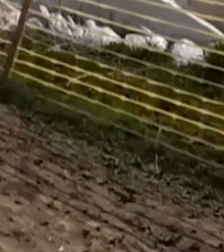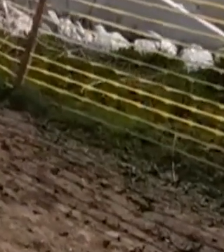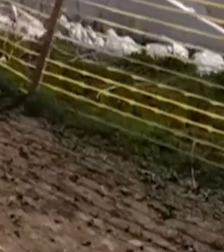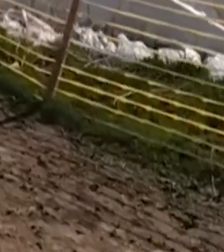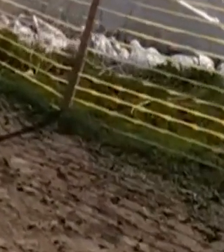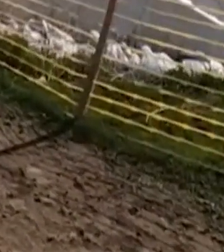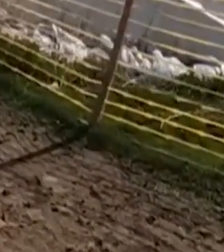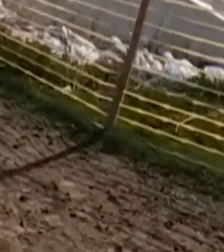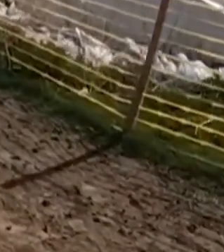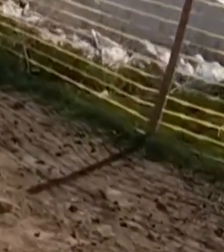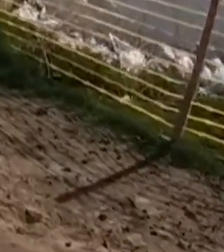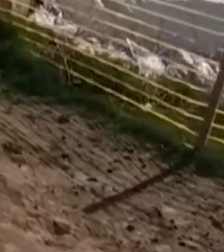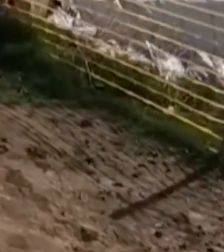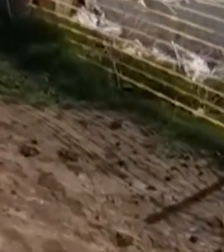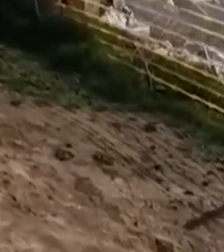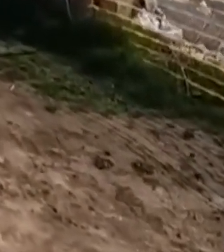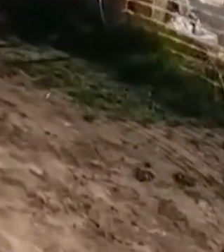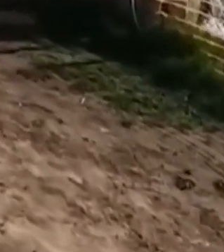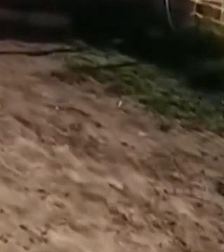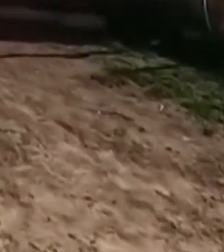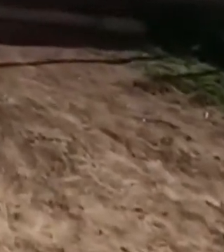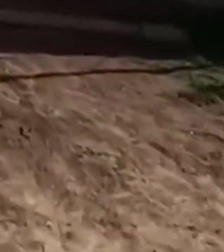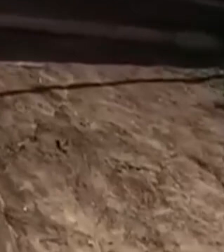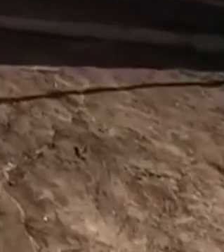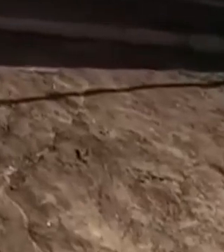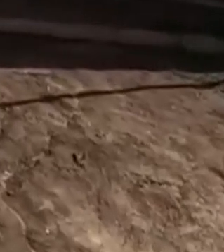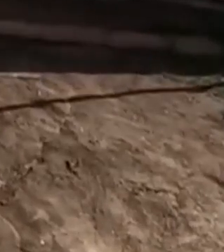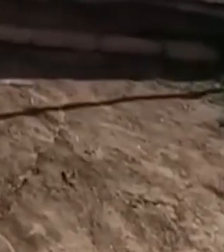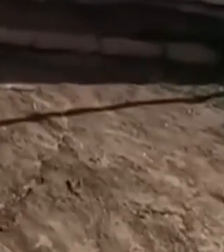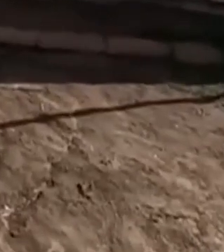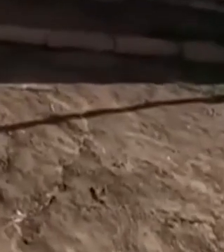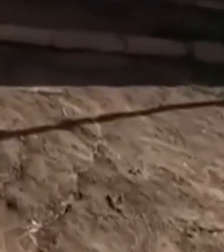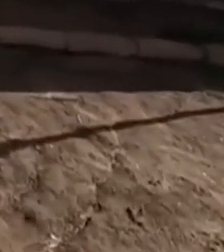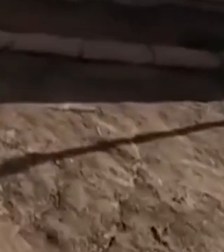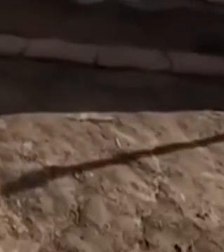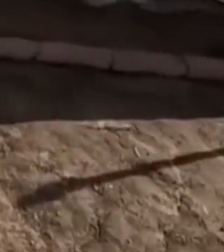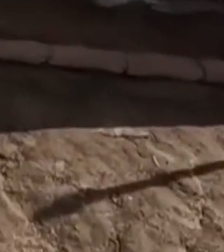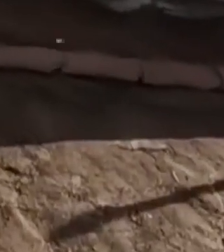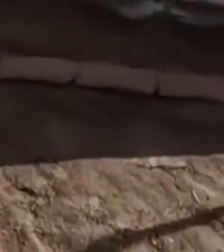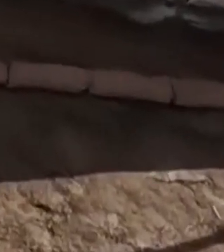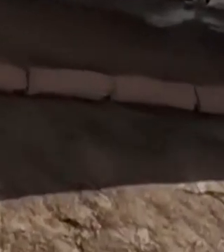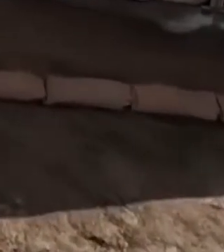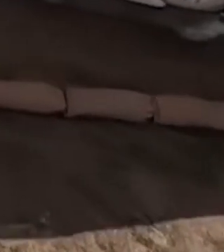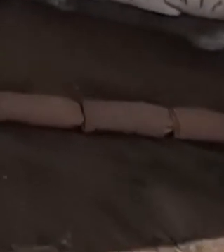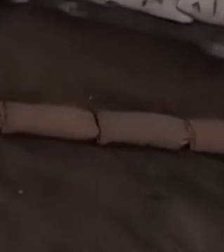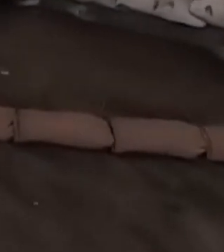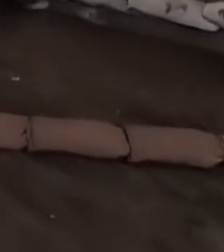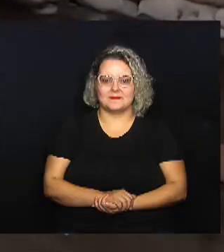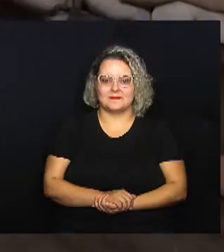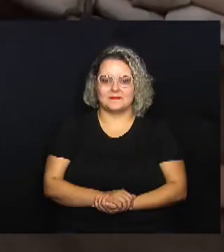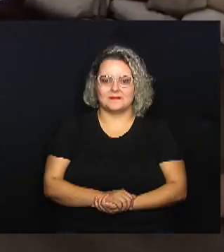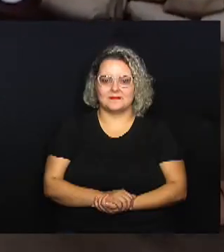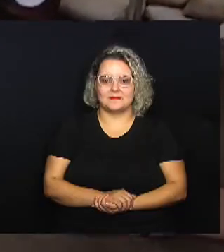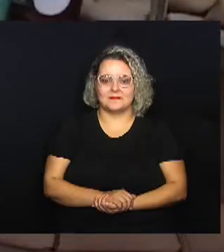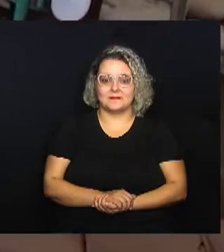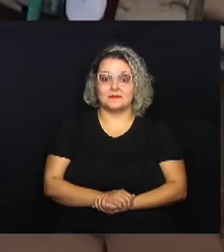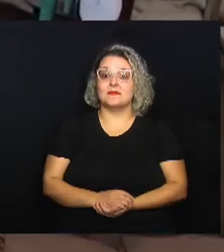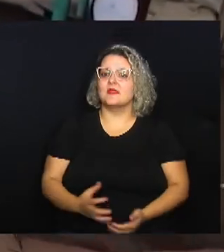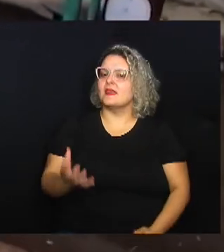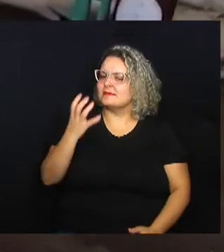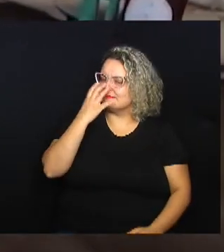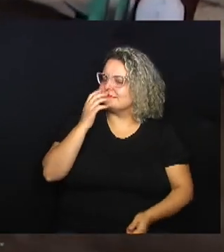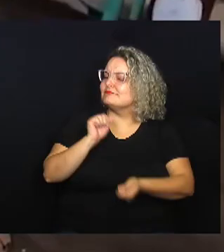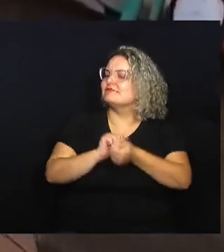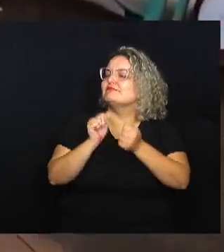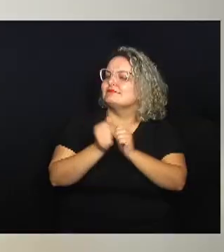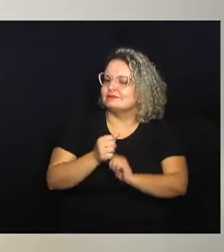o border collie é super saudável e tem se adaptado bem a vida de viajante é um cachorro muito tranquilo